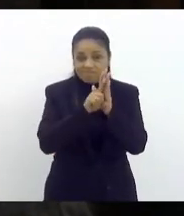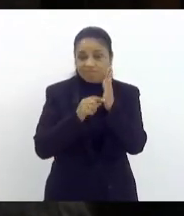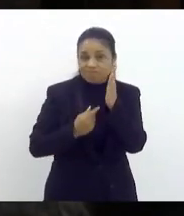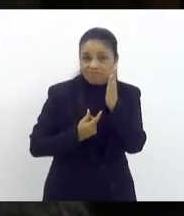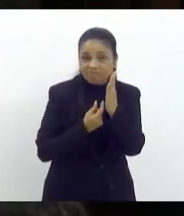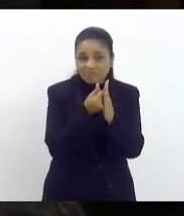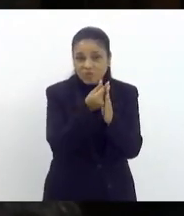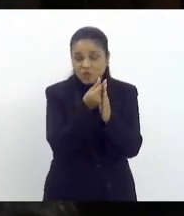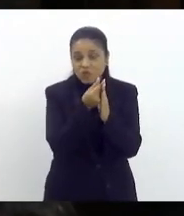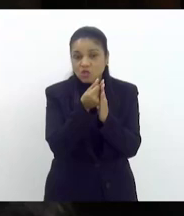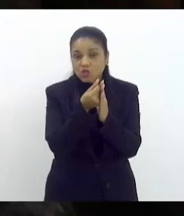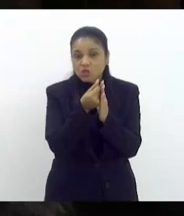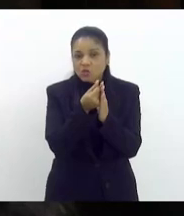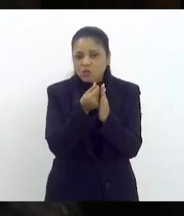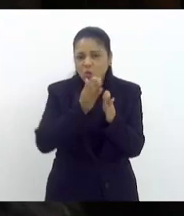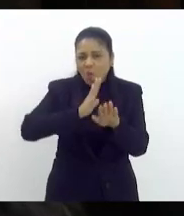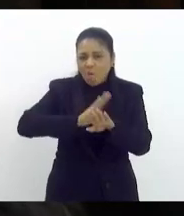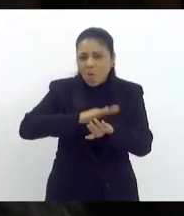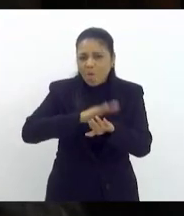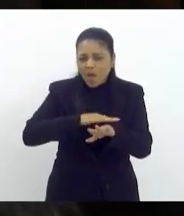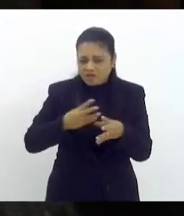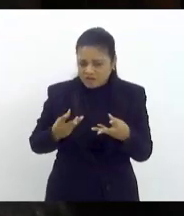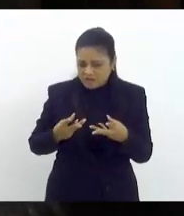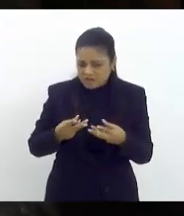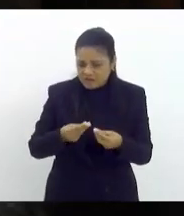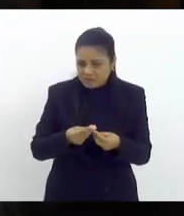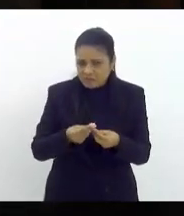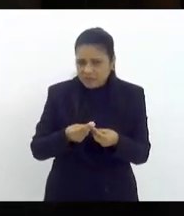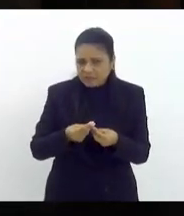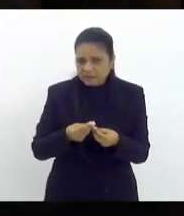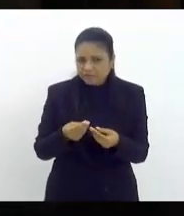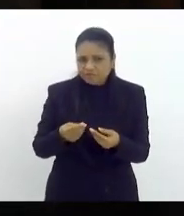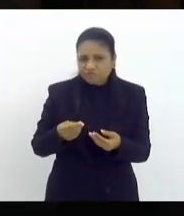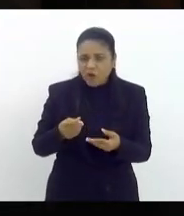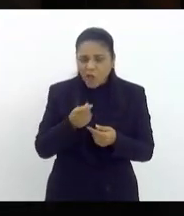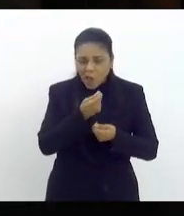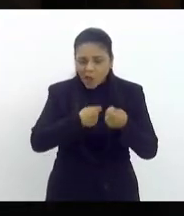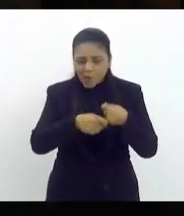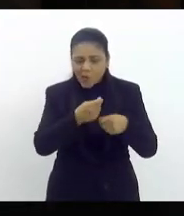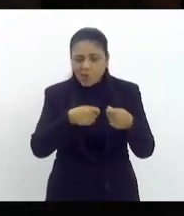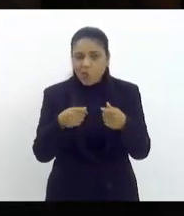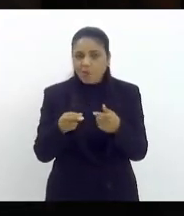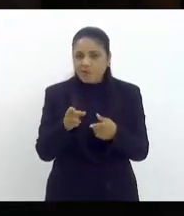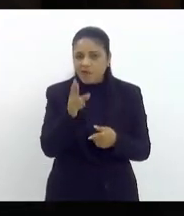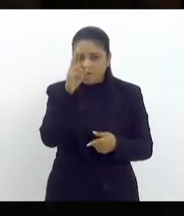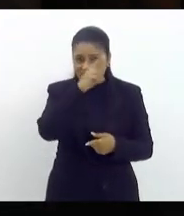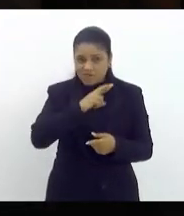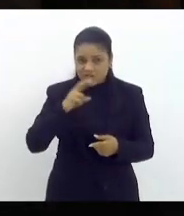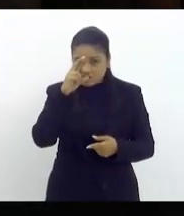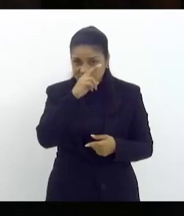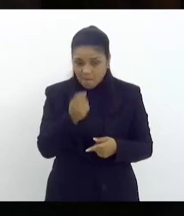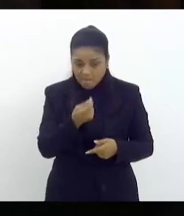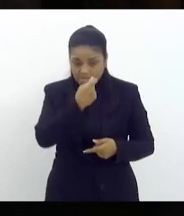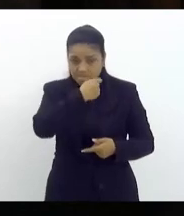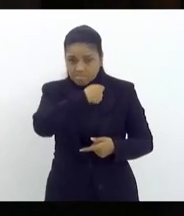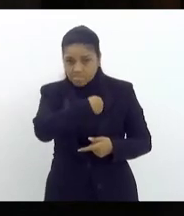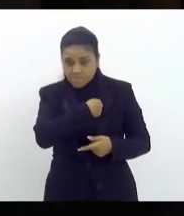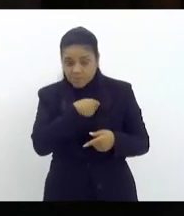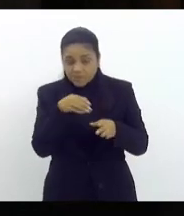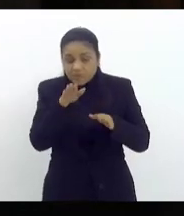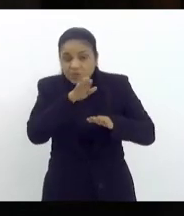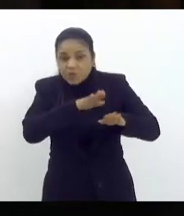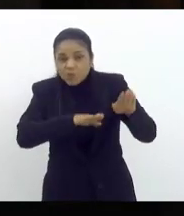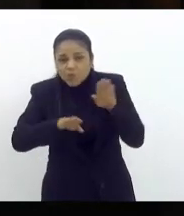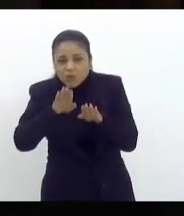de sensibilidade econômica e fiscal e que temos que ter o cuidado para a manutenção dos